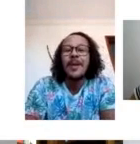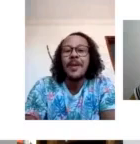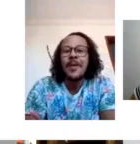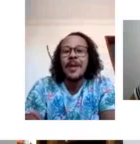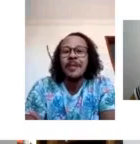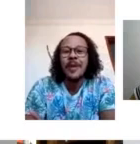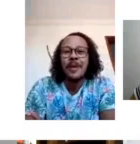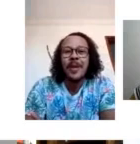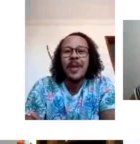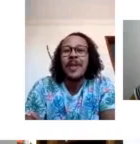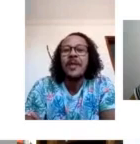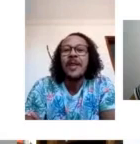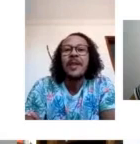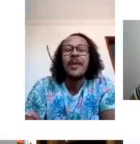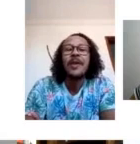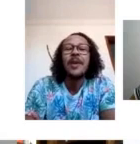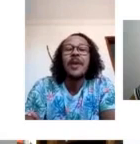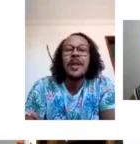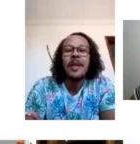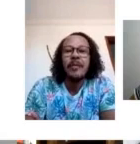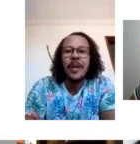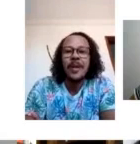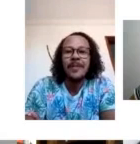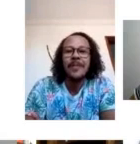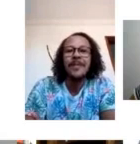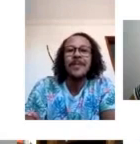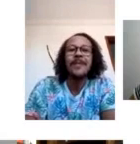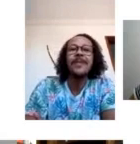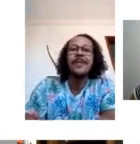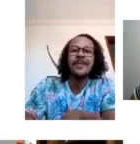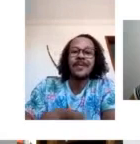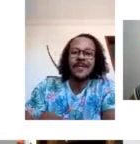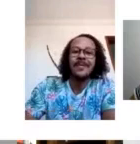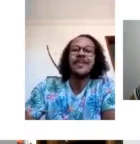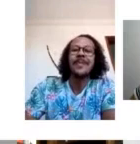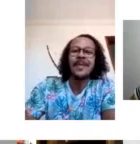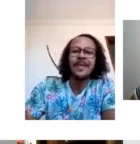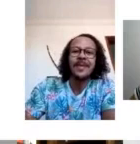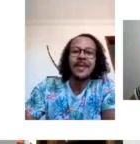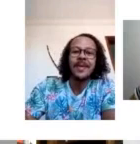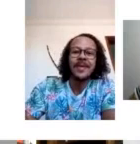Ah, sim, eu não falei porque o professor Leonardo tinha falado, é o Colégio Rotary, Itapuã. Ah, ok.